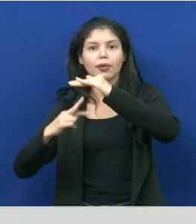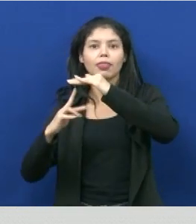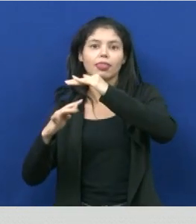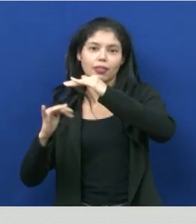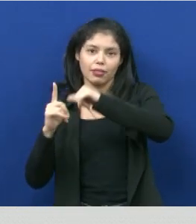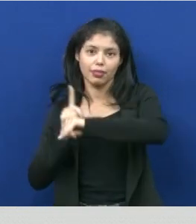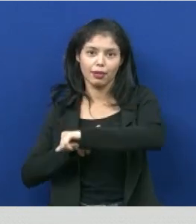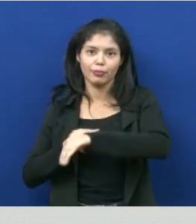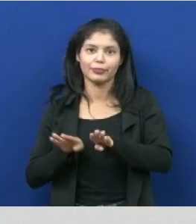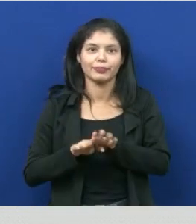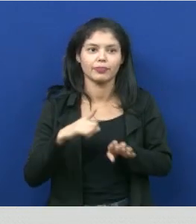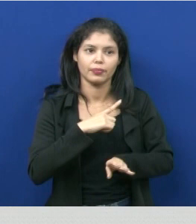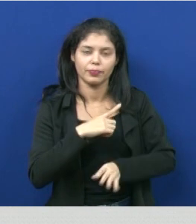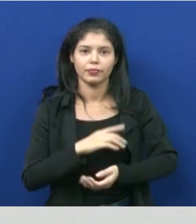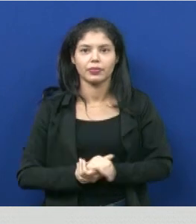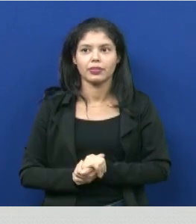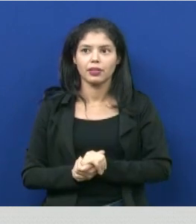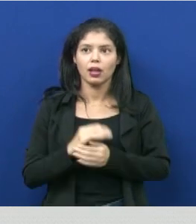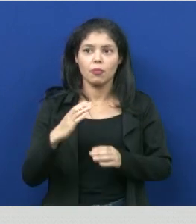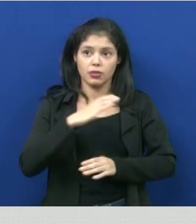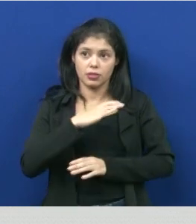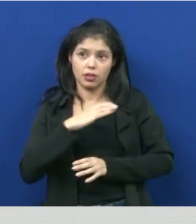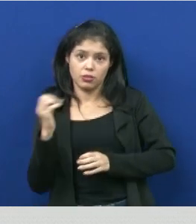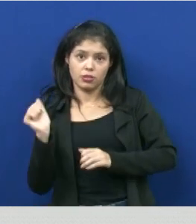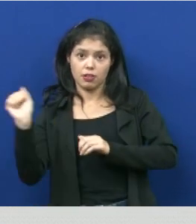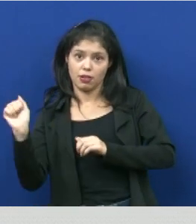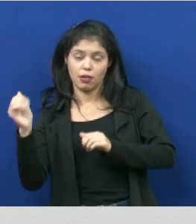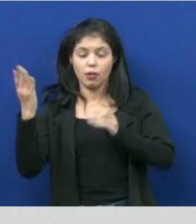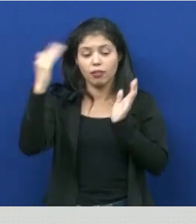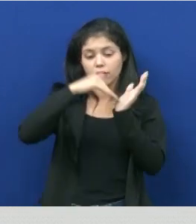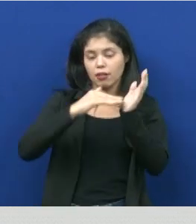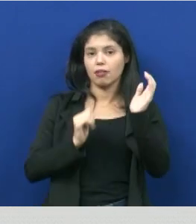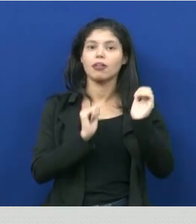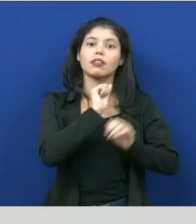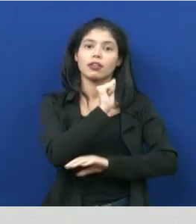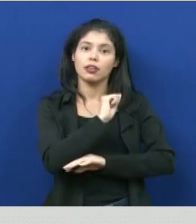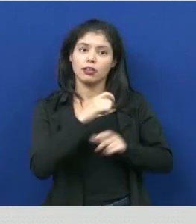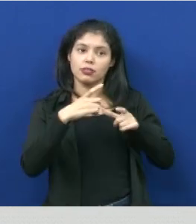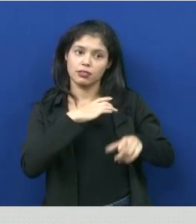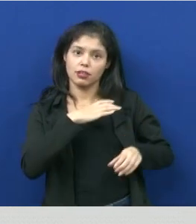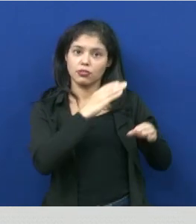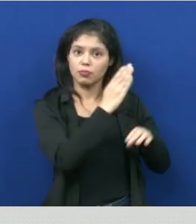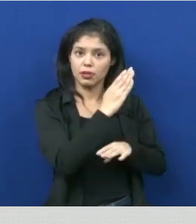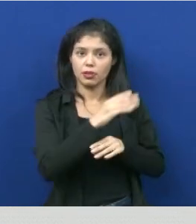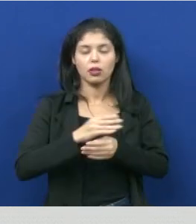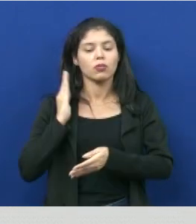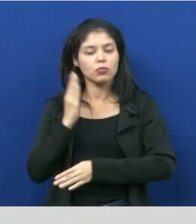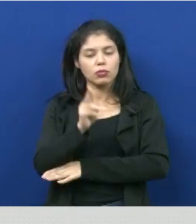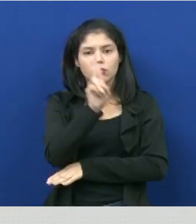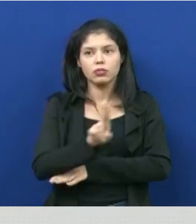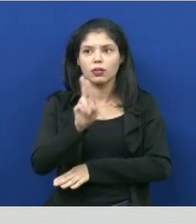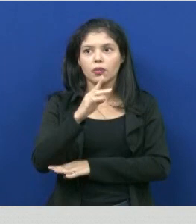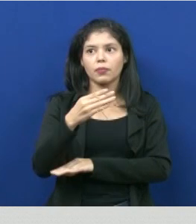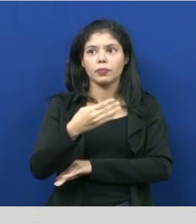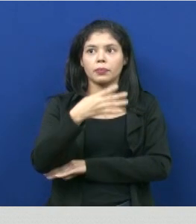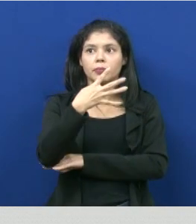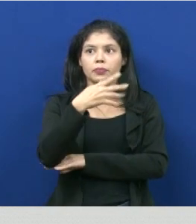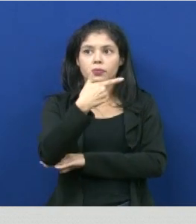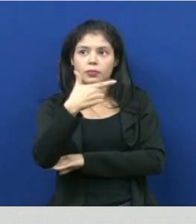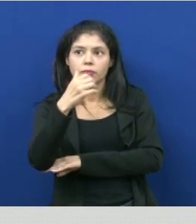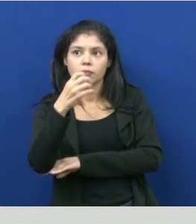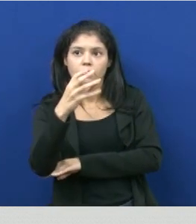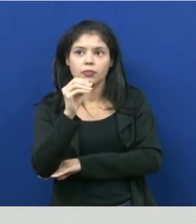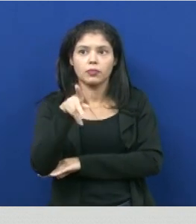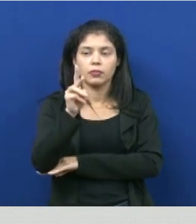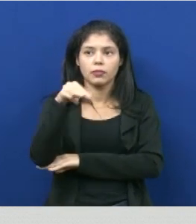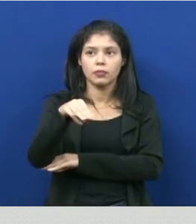observar aí, onde ele fala que para irmos de uma cidade A para uma cidade B, percorremos 240 quilômetros. Se fazemos este percurso